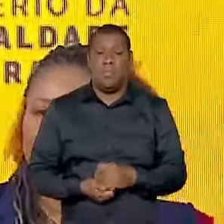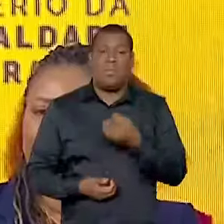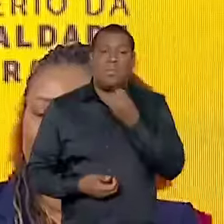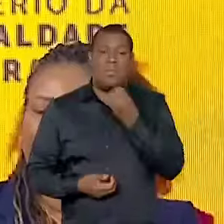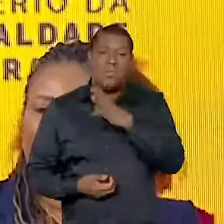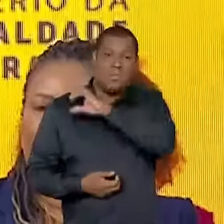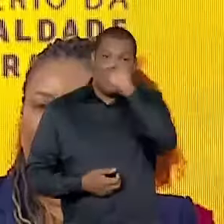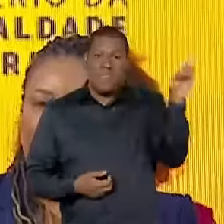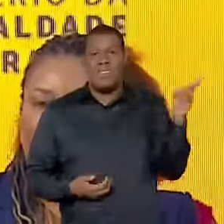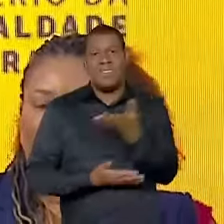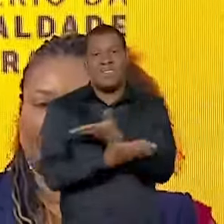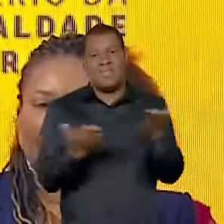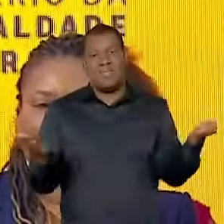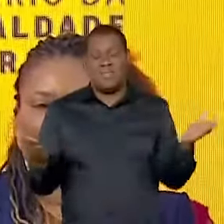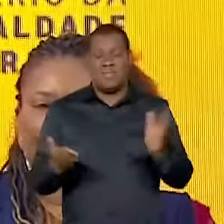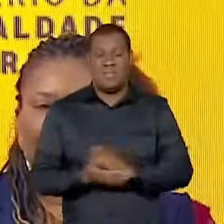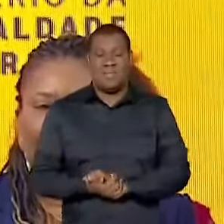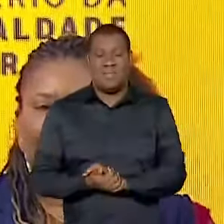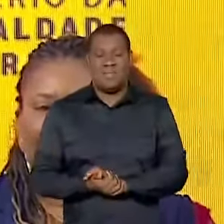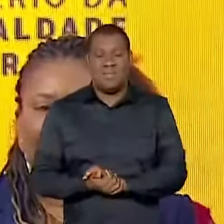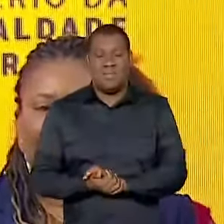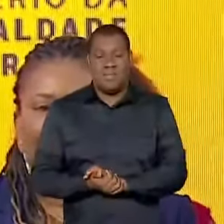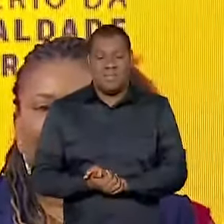Bom dia!